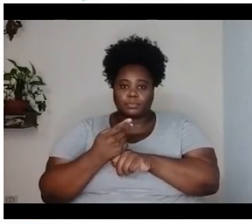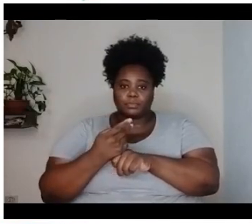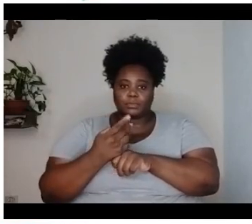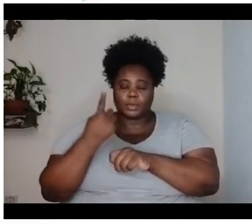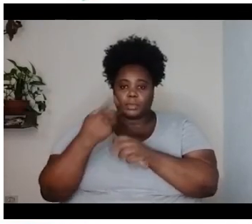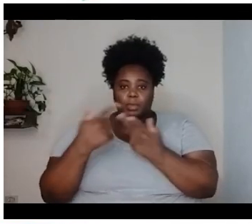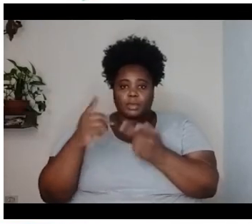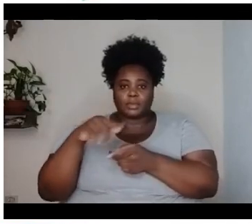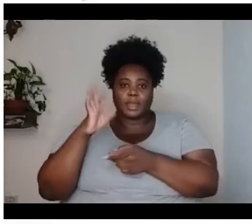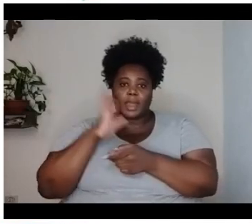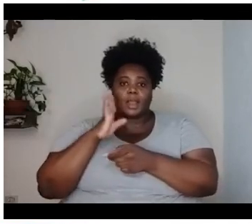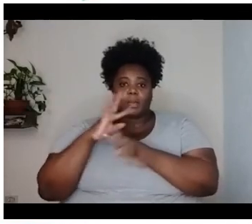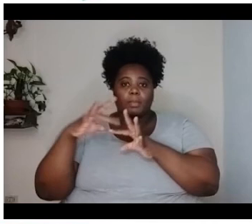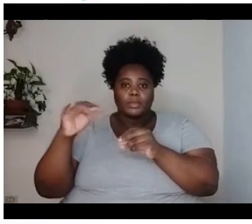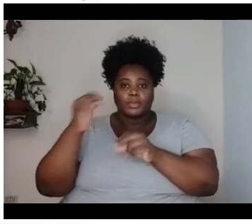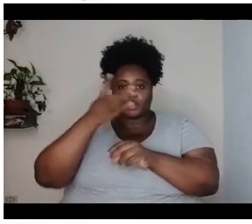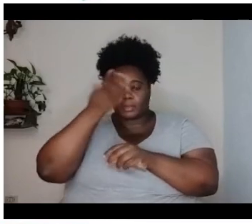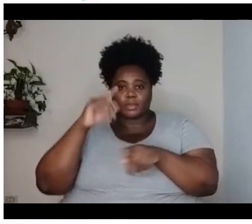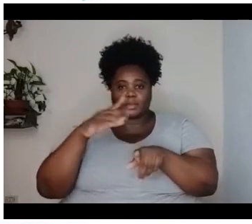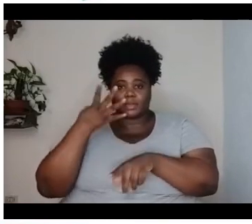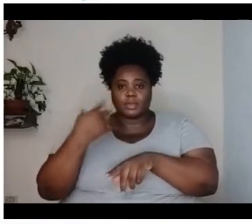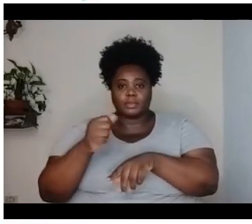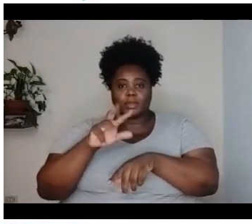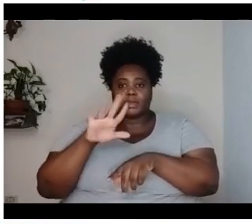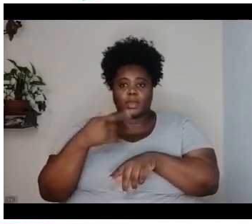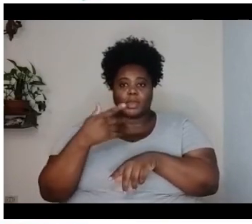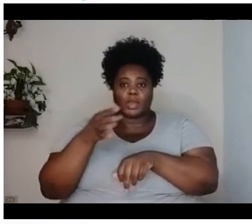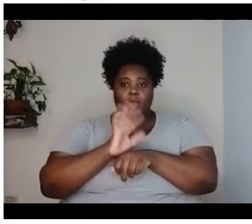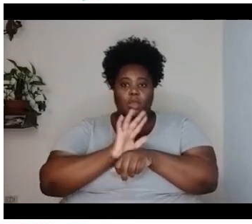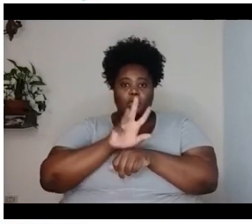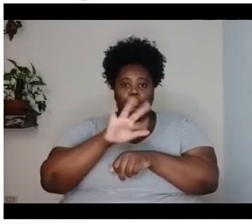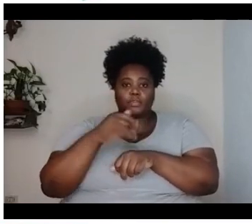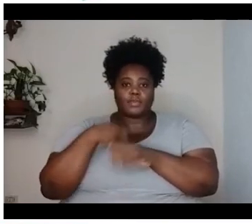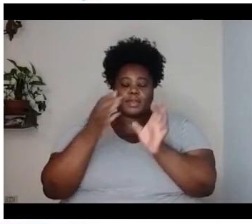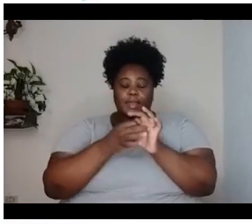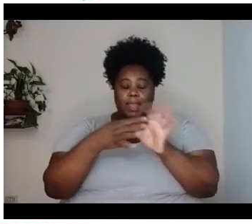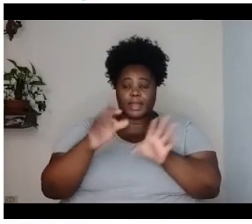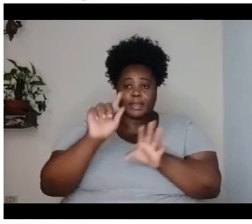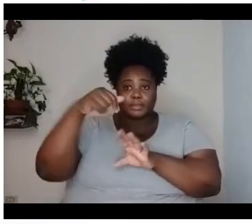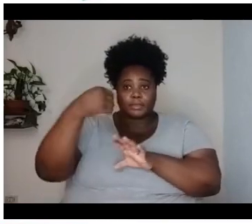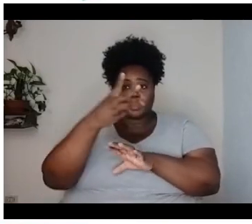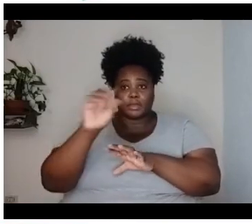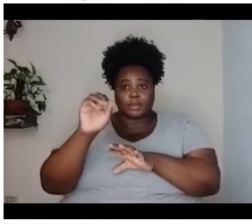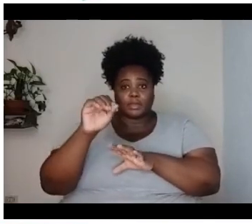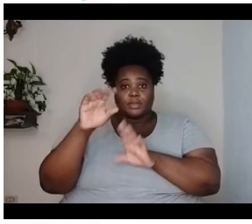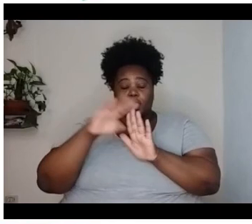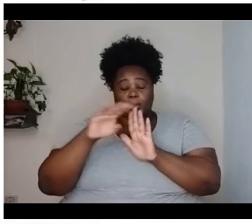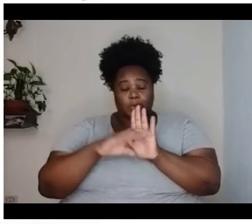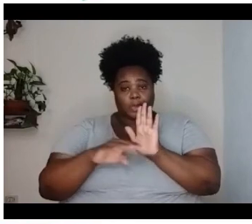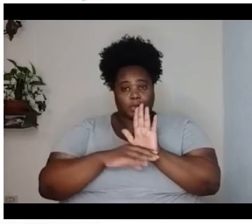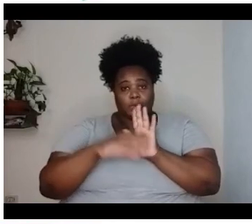legal para todo mundo saber é que o vídeo vai estar disponível nos próximos 30 dias na programação do circuito. Aí